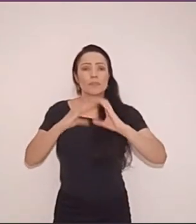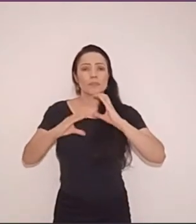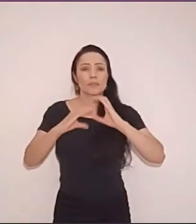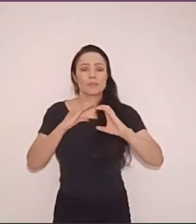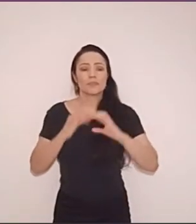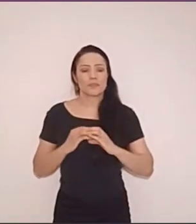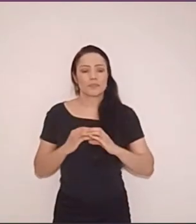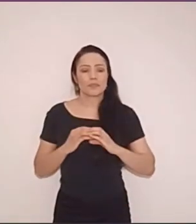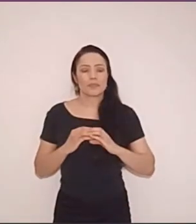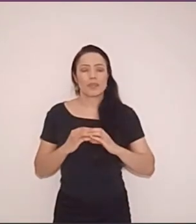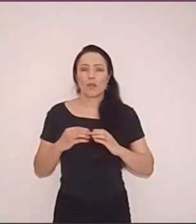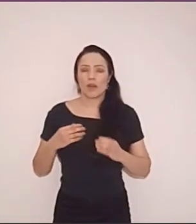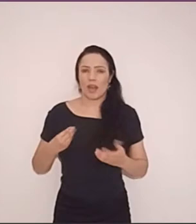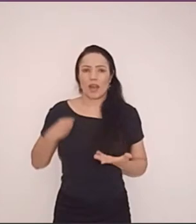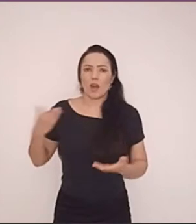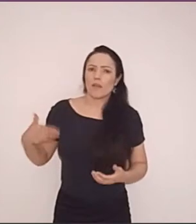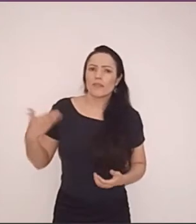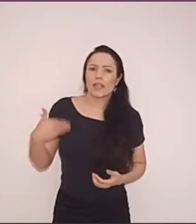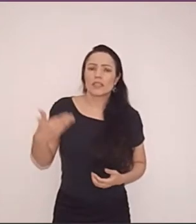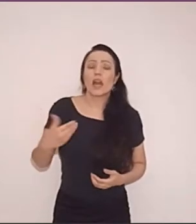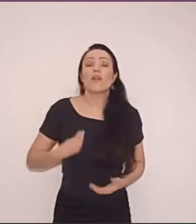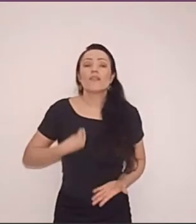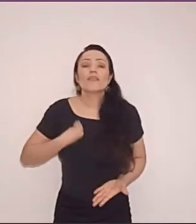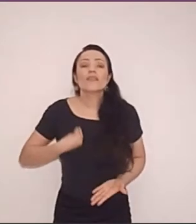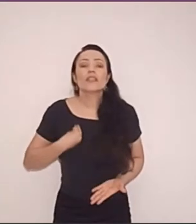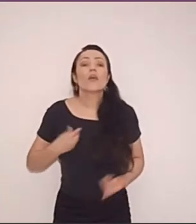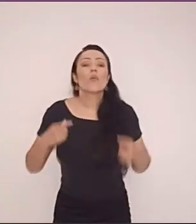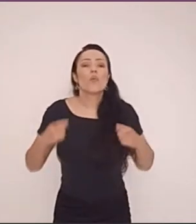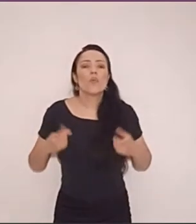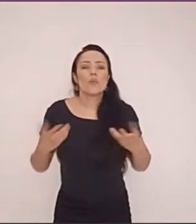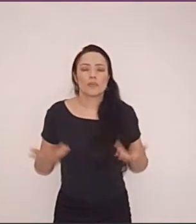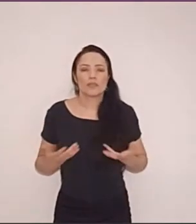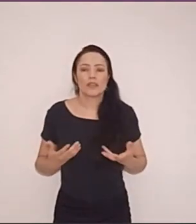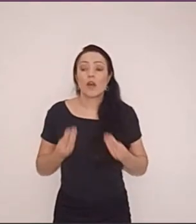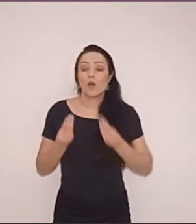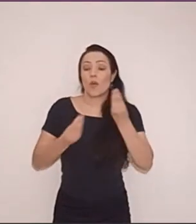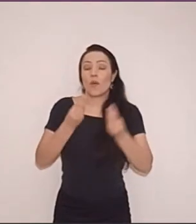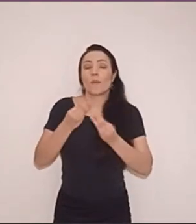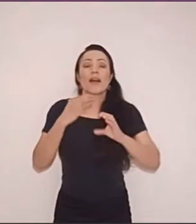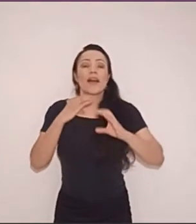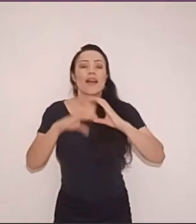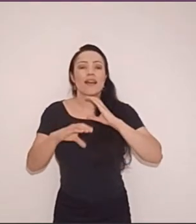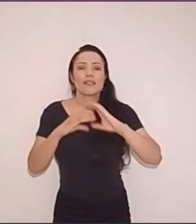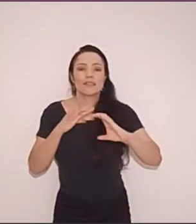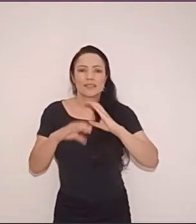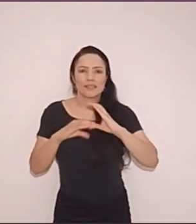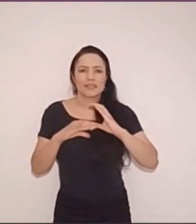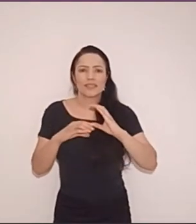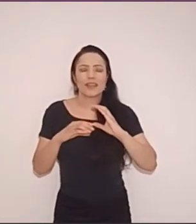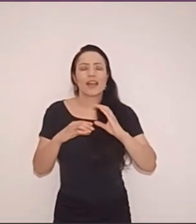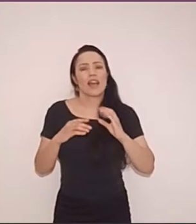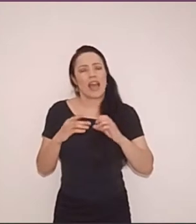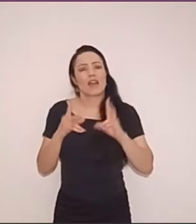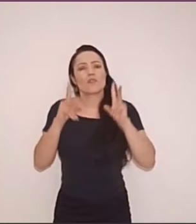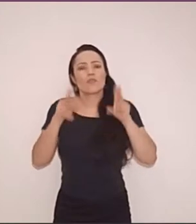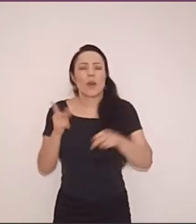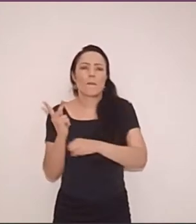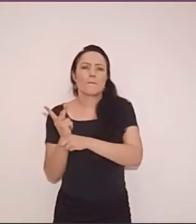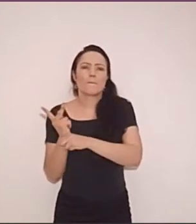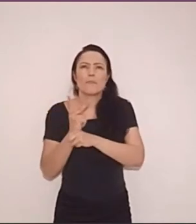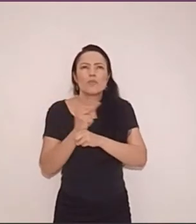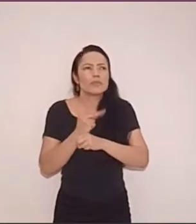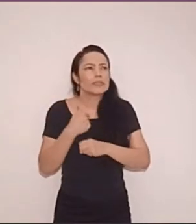comunicação trouxe para homens comunicar tem a ver com uma buscar